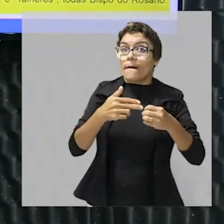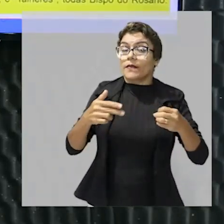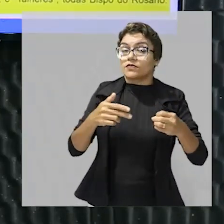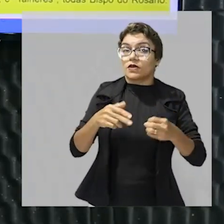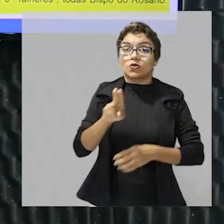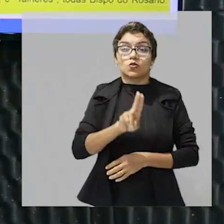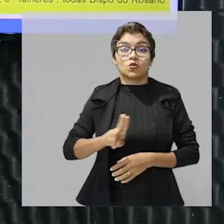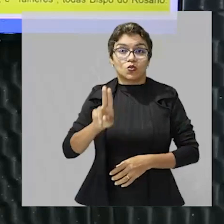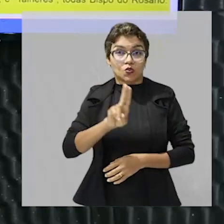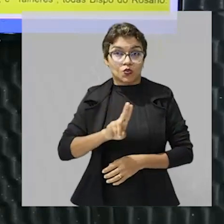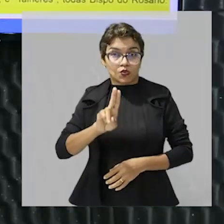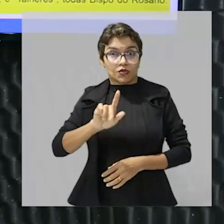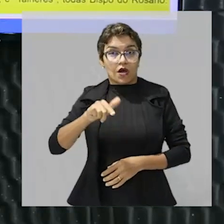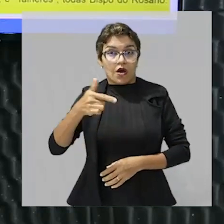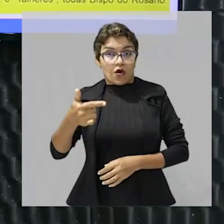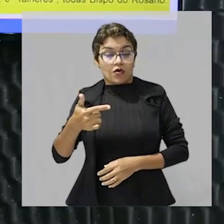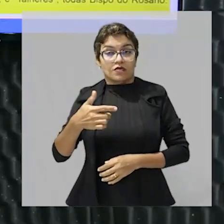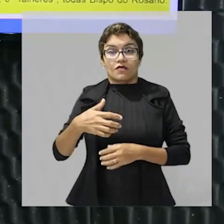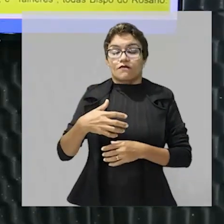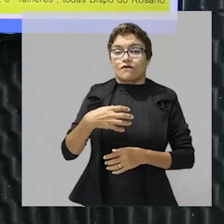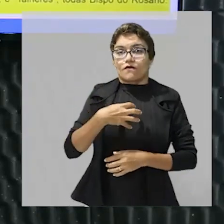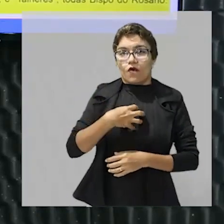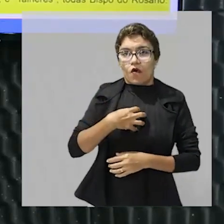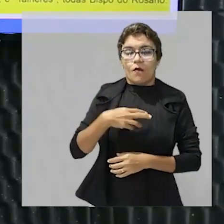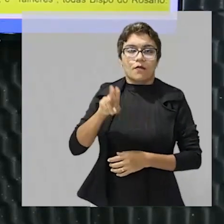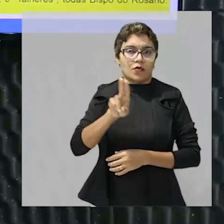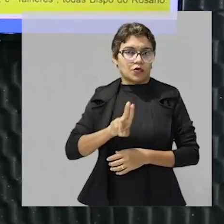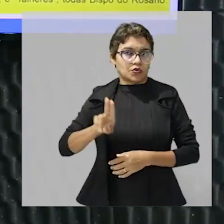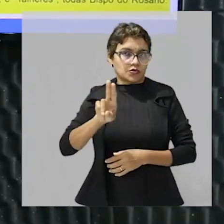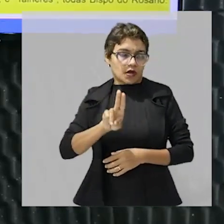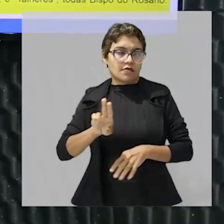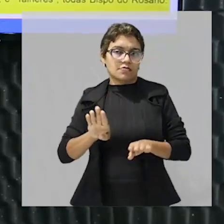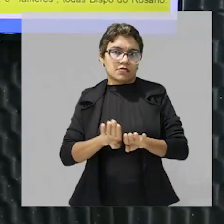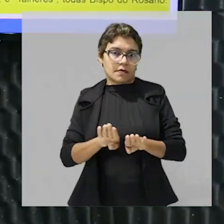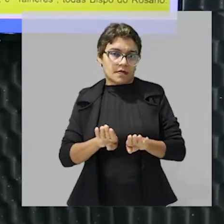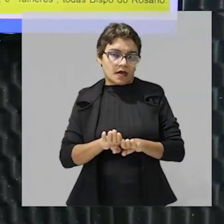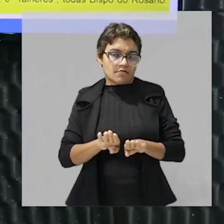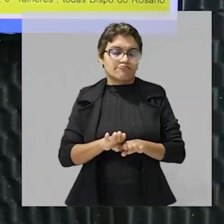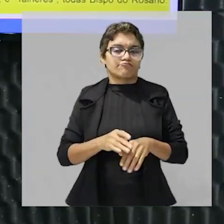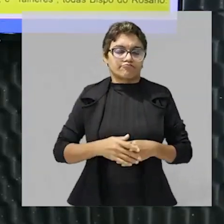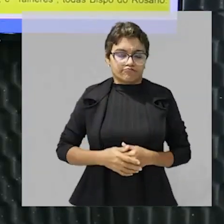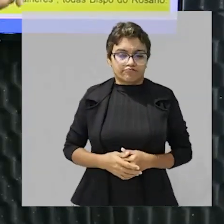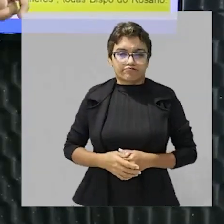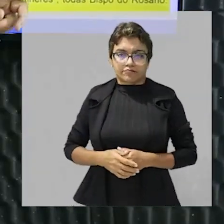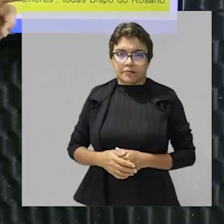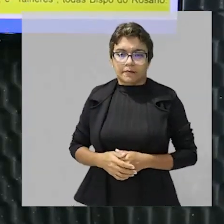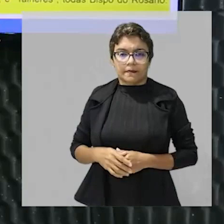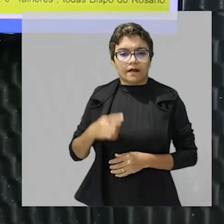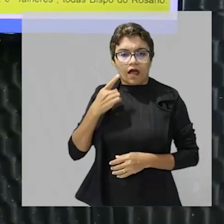outras funções e outros formatos. Ou seja, no caso dele, ele vai utilizando o que